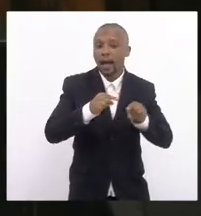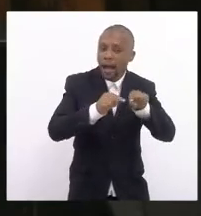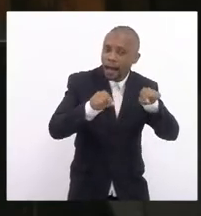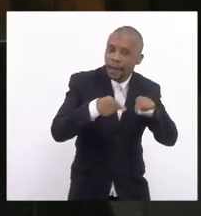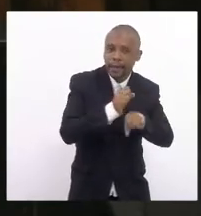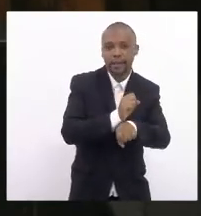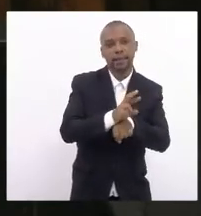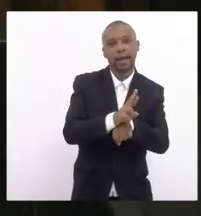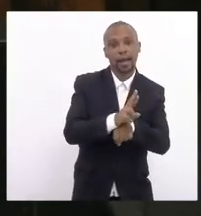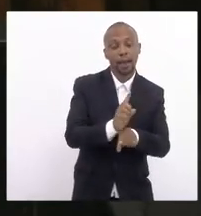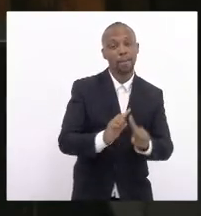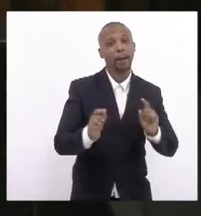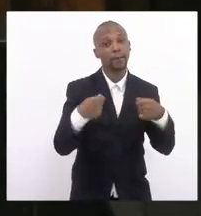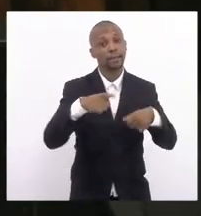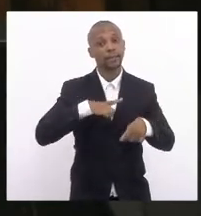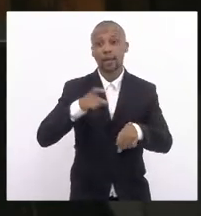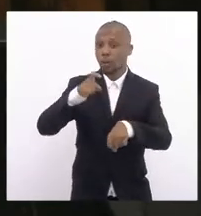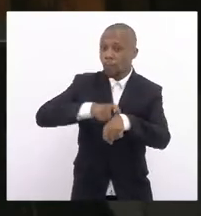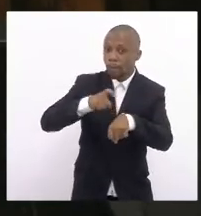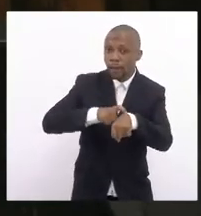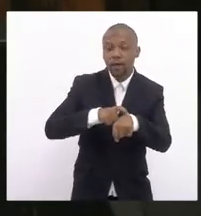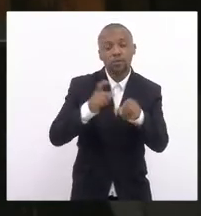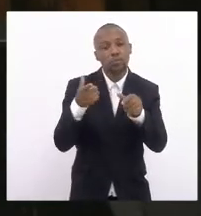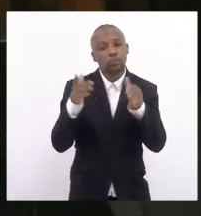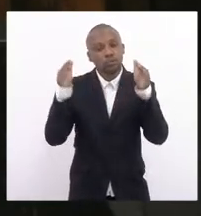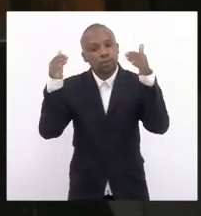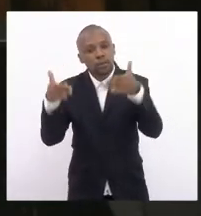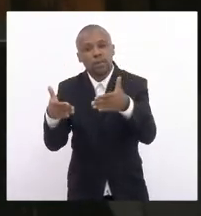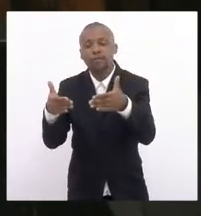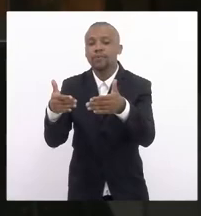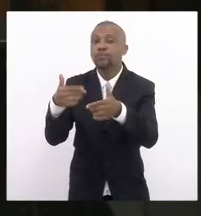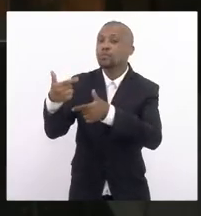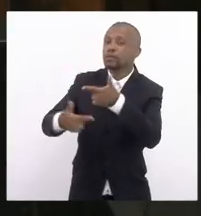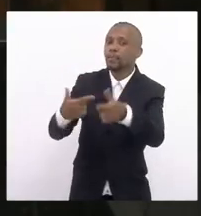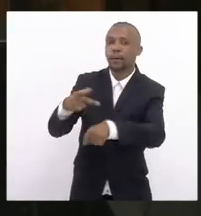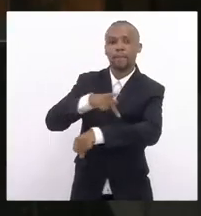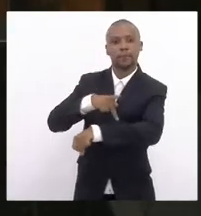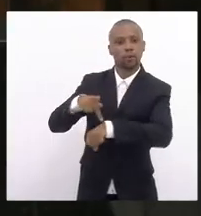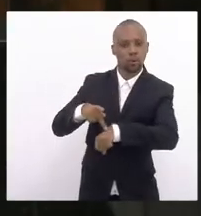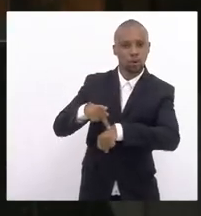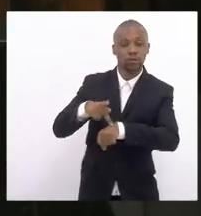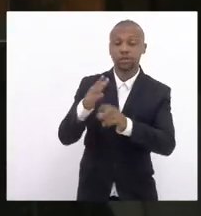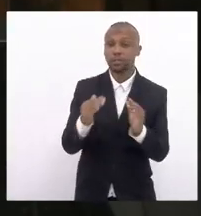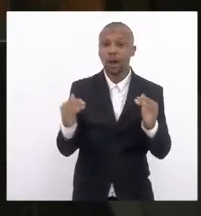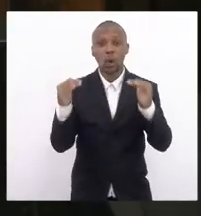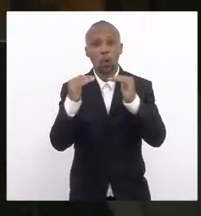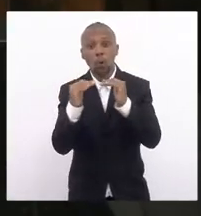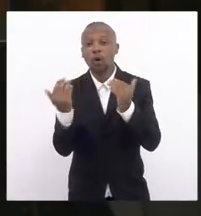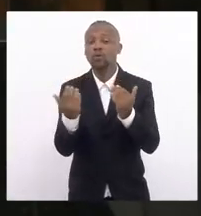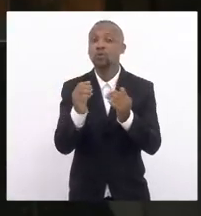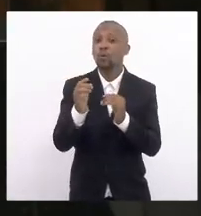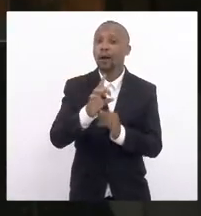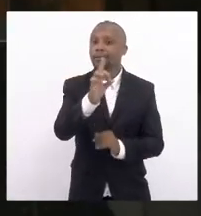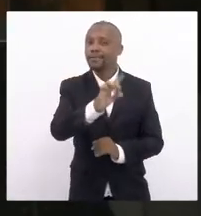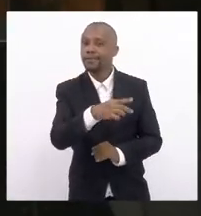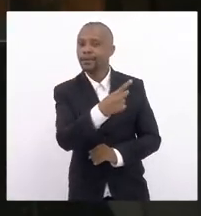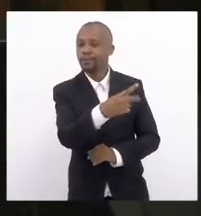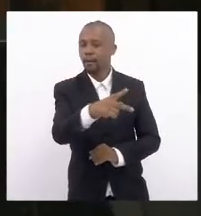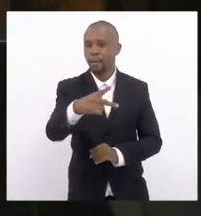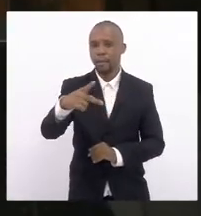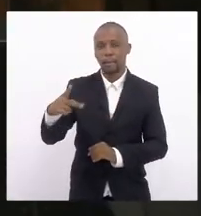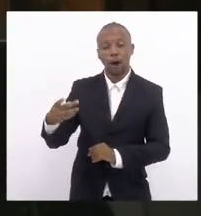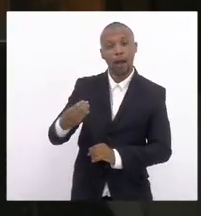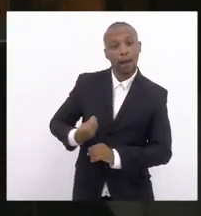de atividade pedagógica própria, de acordo com a necessidade especial que manifestam. A presença de profissionais